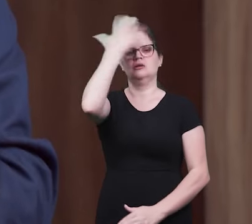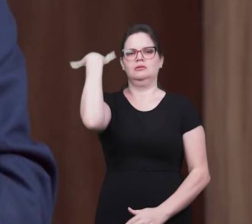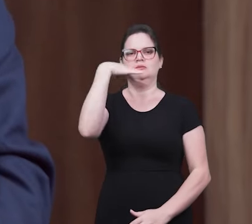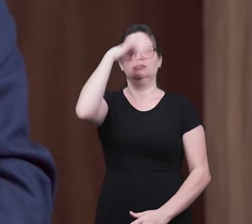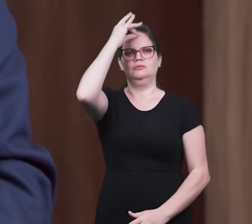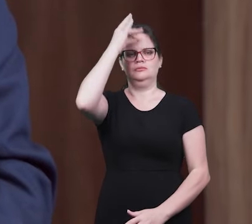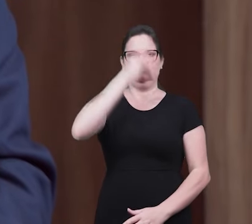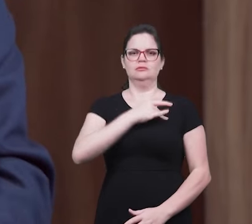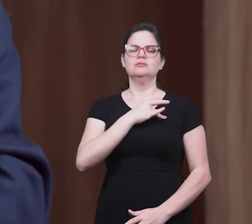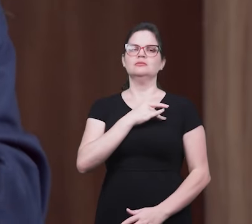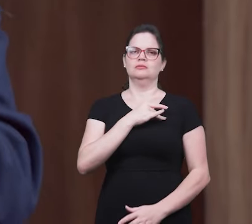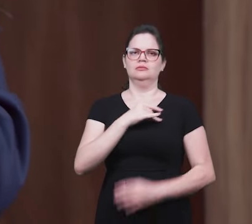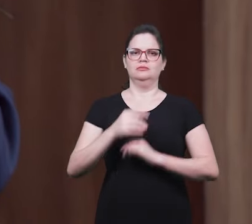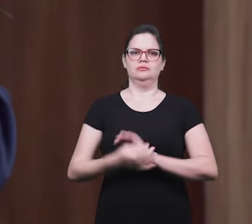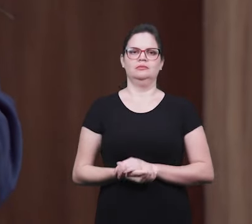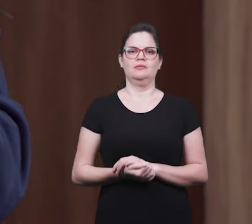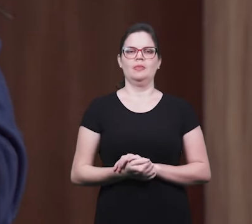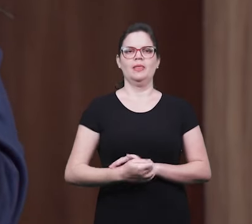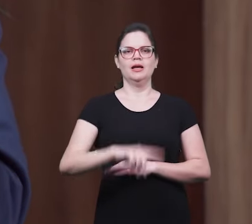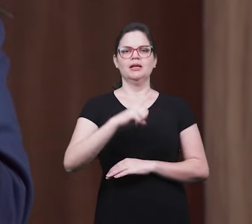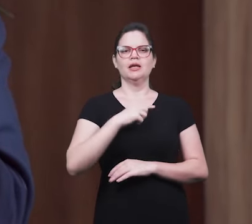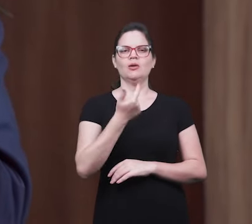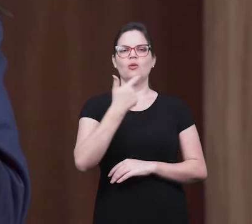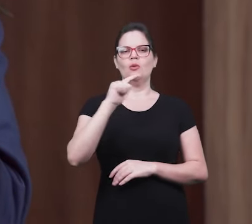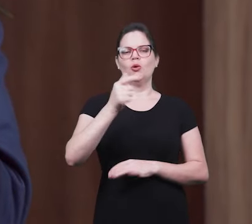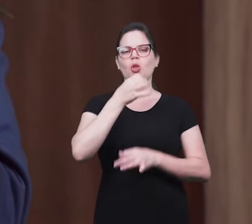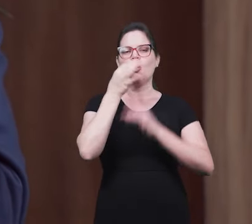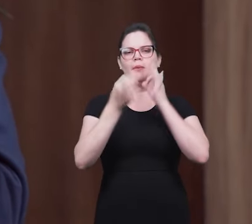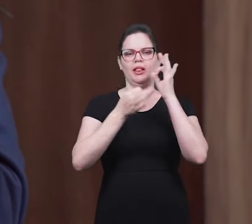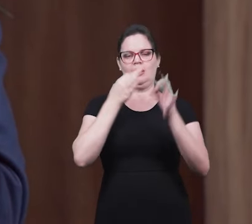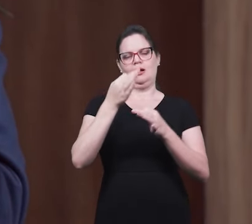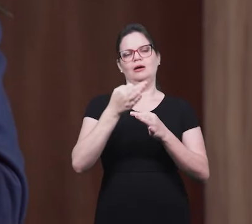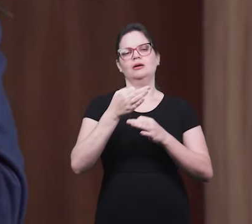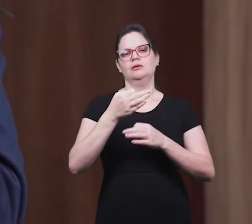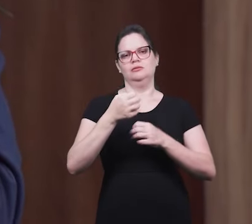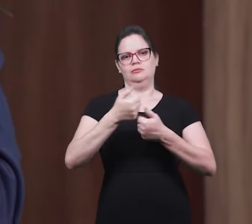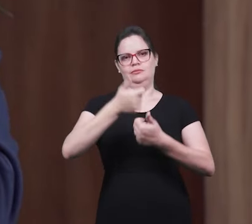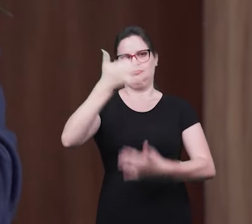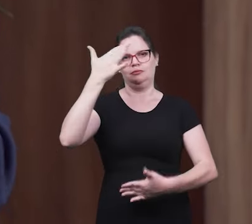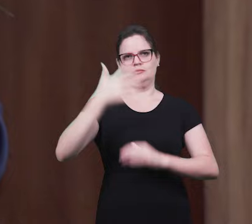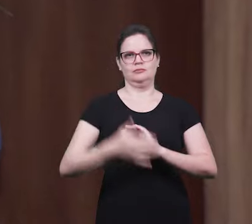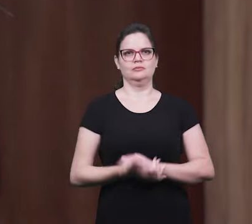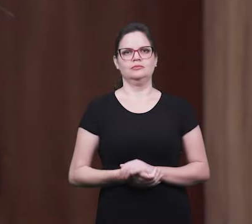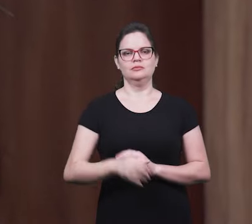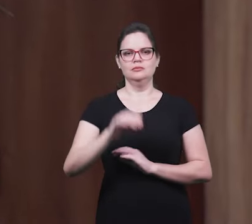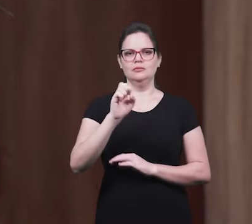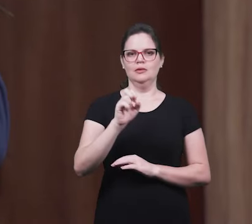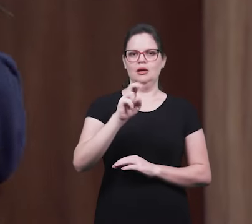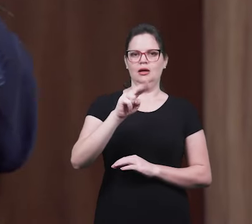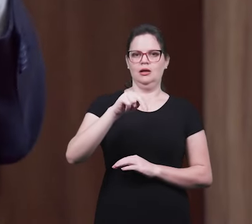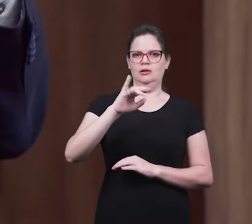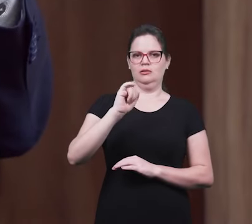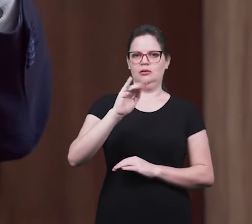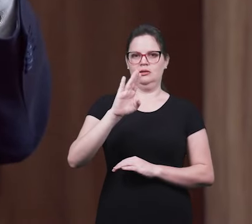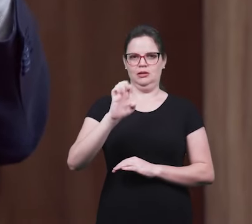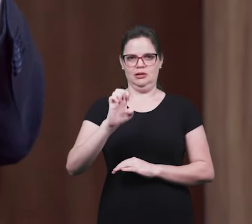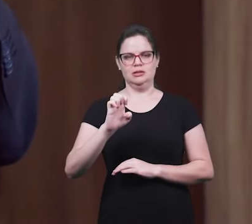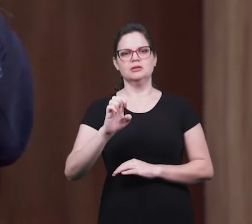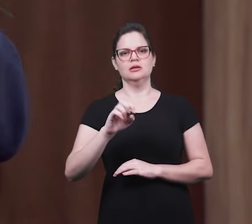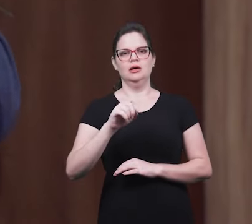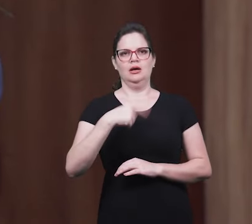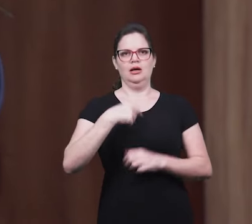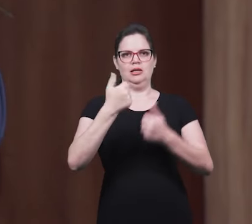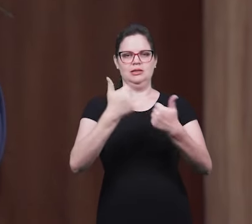Santo. E não importam, tem um comentário de Eunice Maria que ela fala algo, porque às vezes a pessoa quer